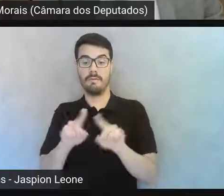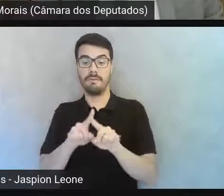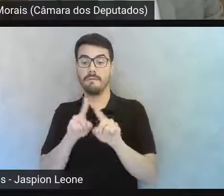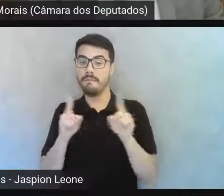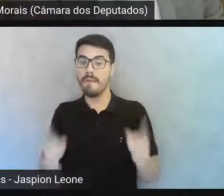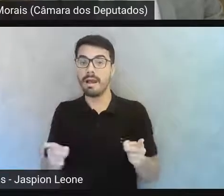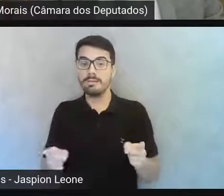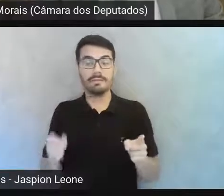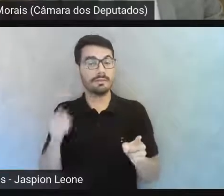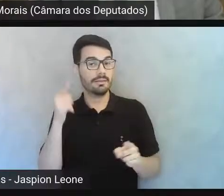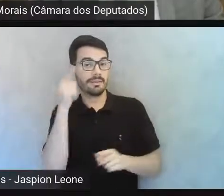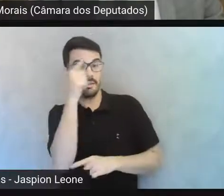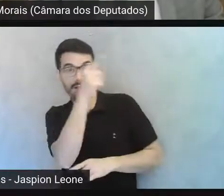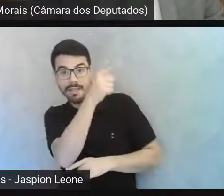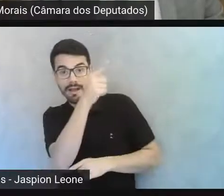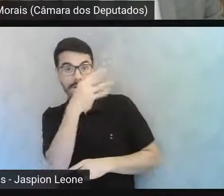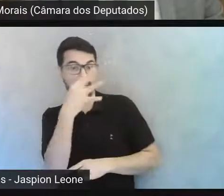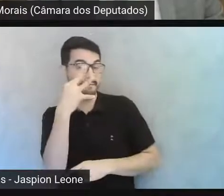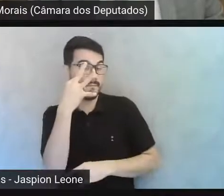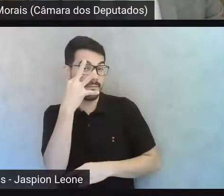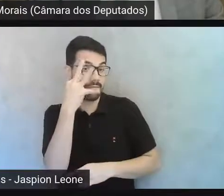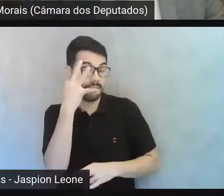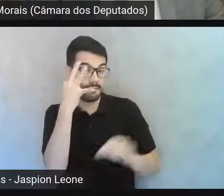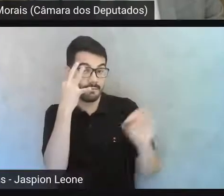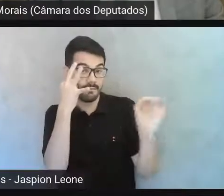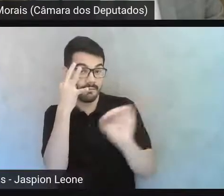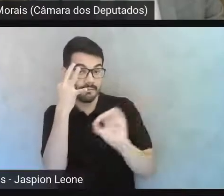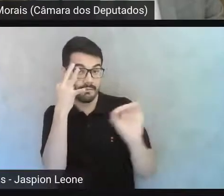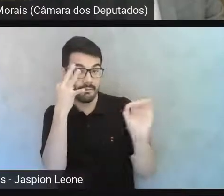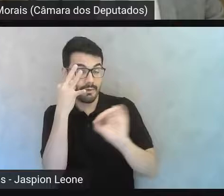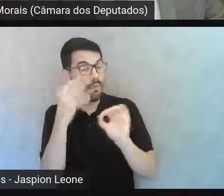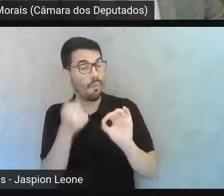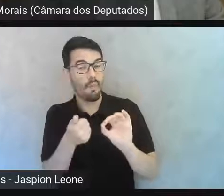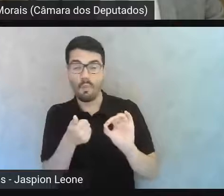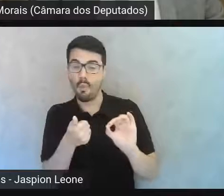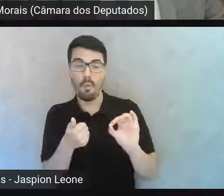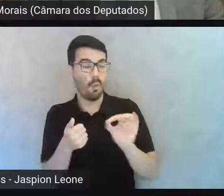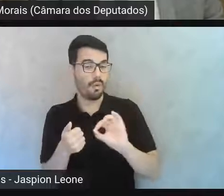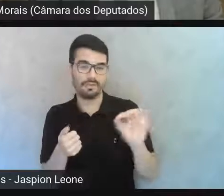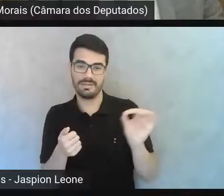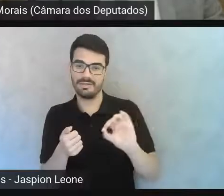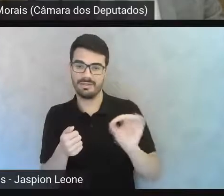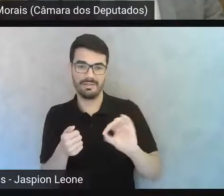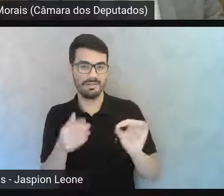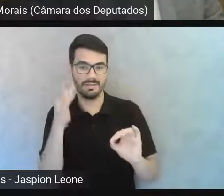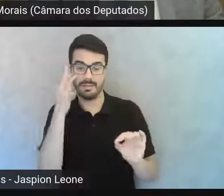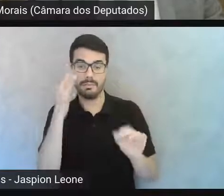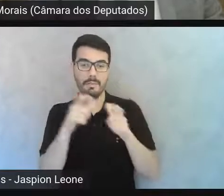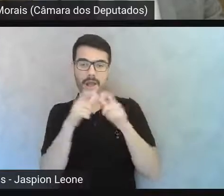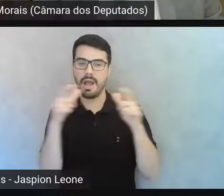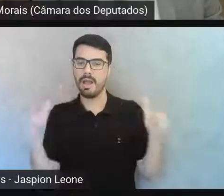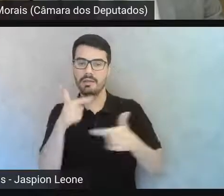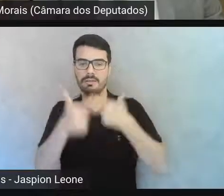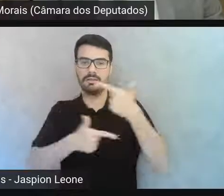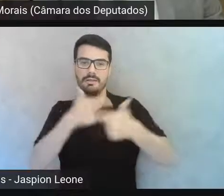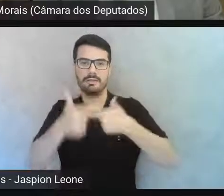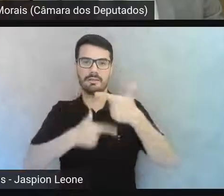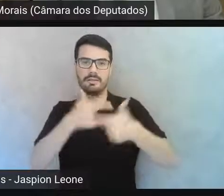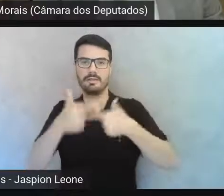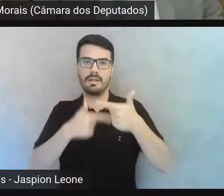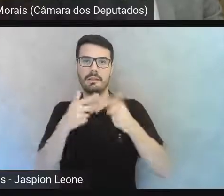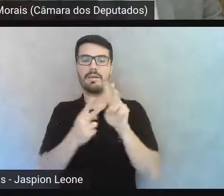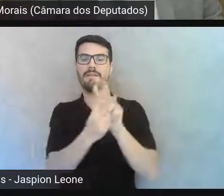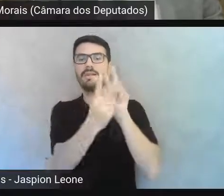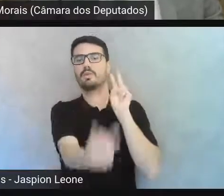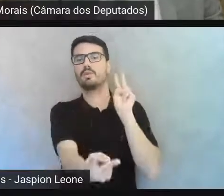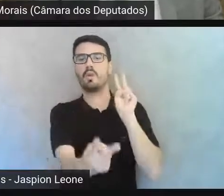tem ninguém, quase ninguém, trabalhando, né? A maioria está trabalhando remotamente.